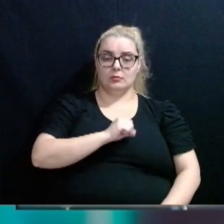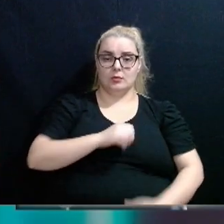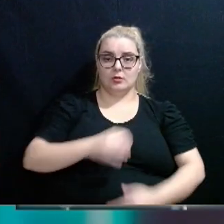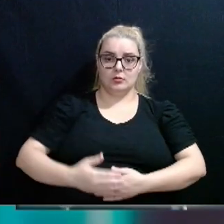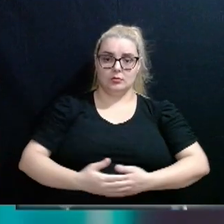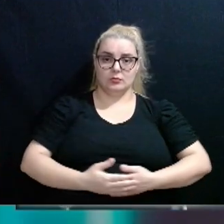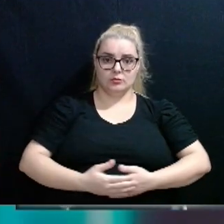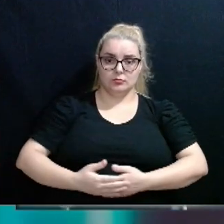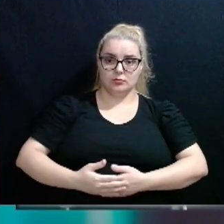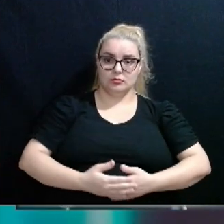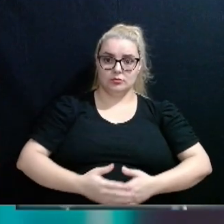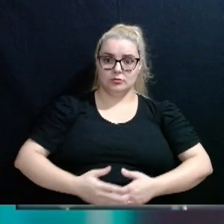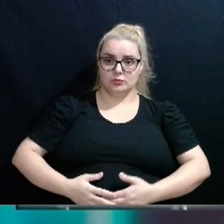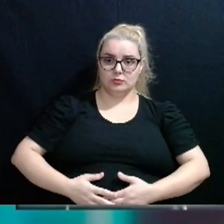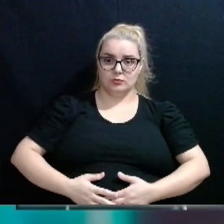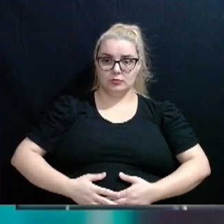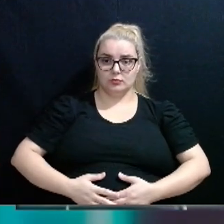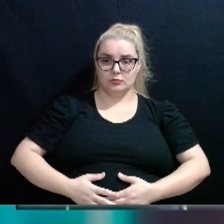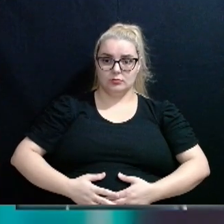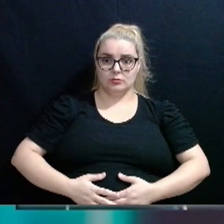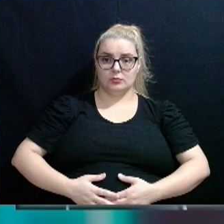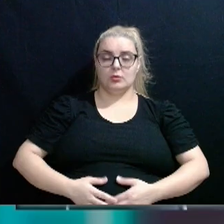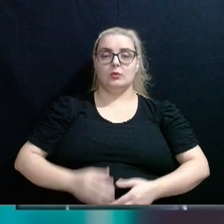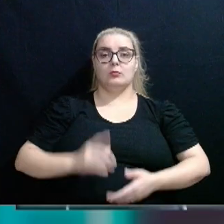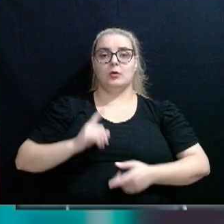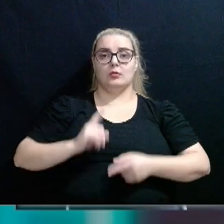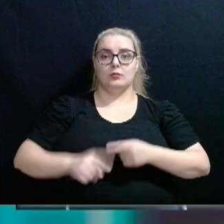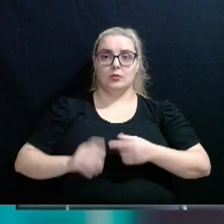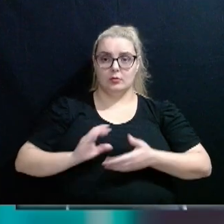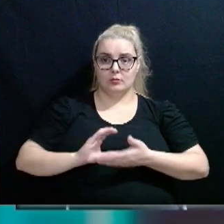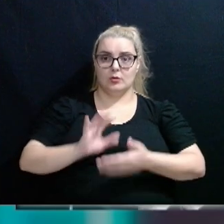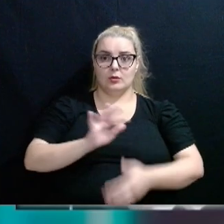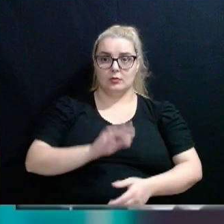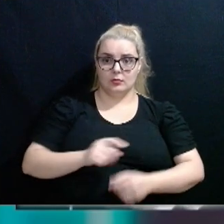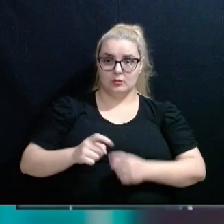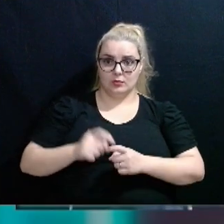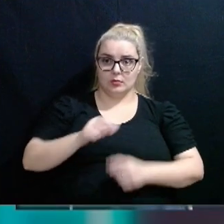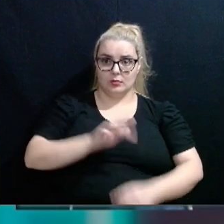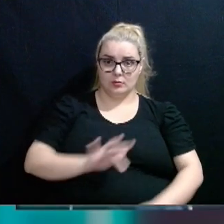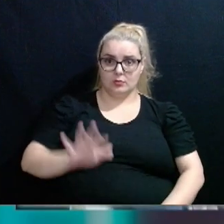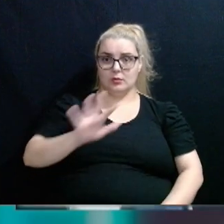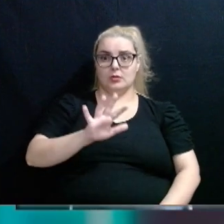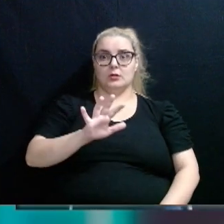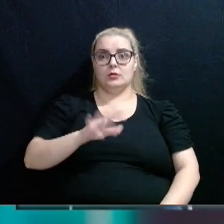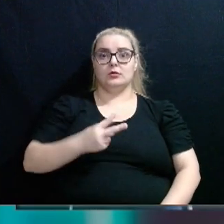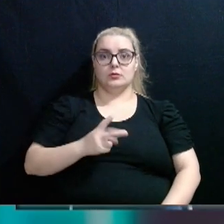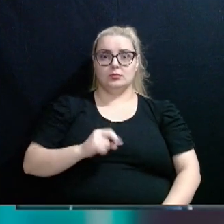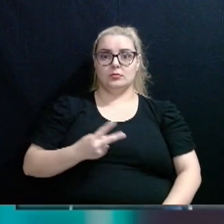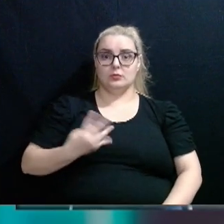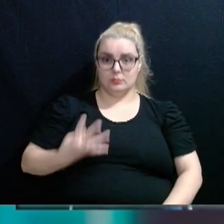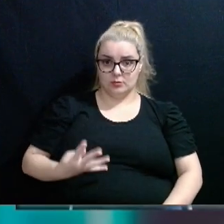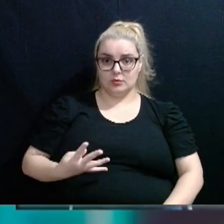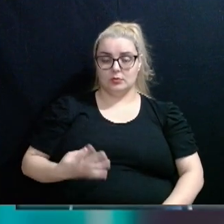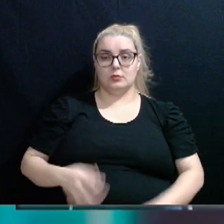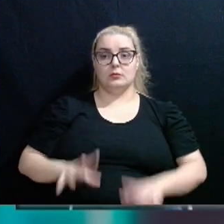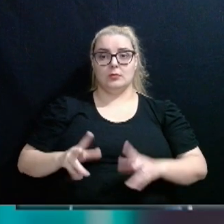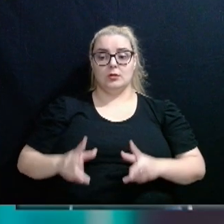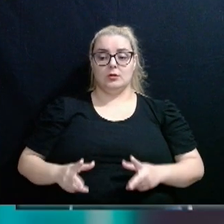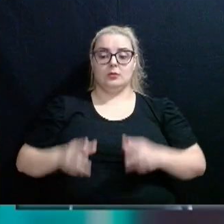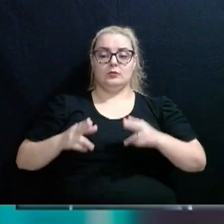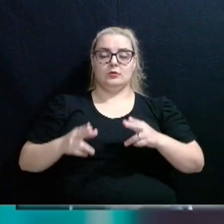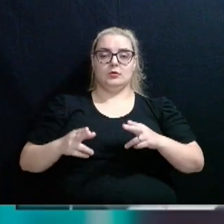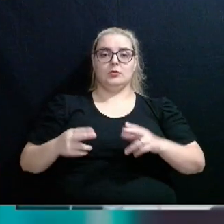uma proibição do Conselho Federal de Medicina em 2024. Porém, com a suspensão da norma